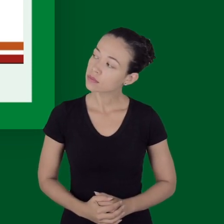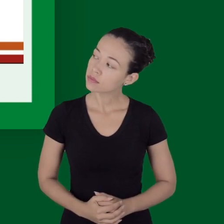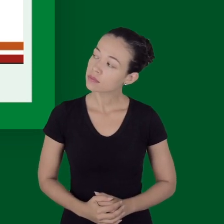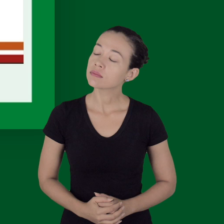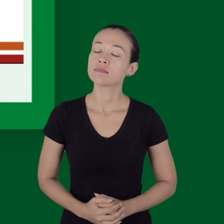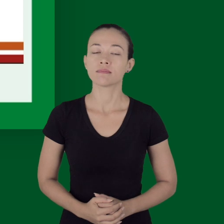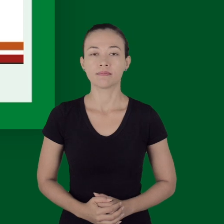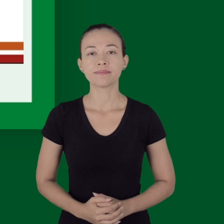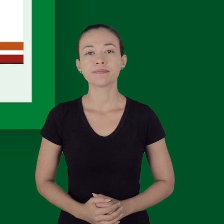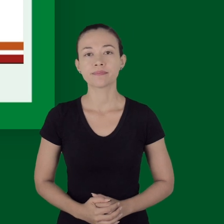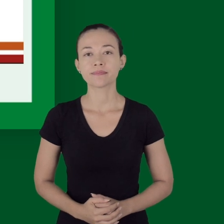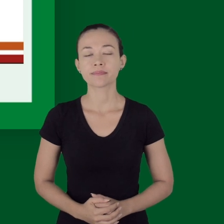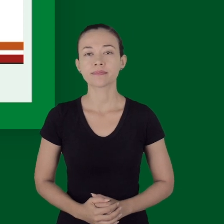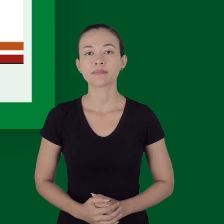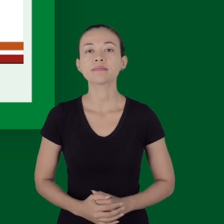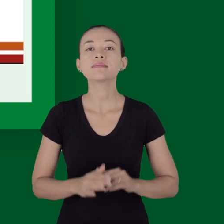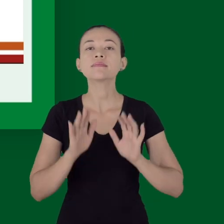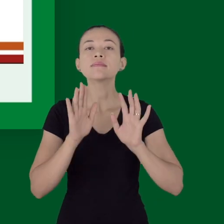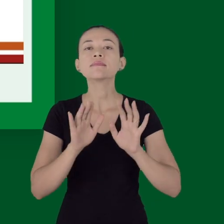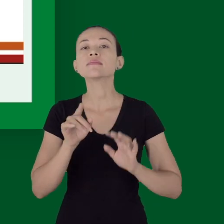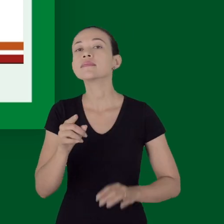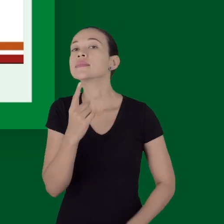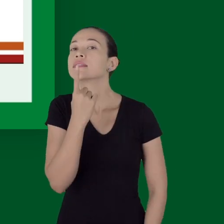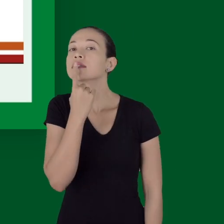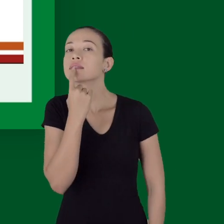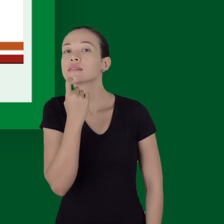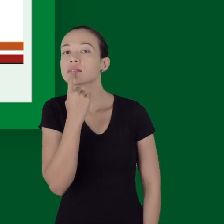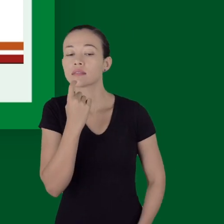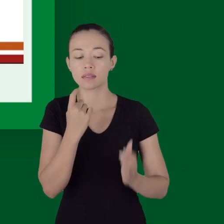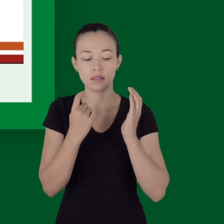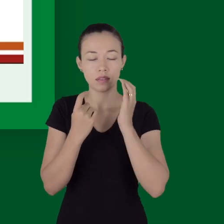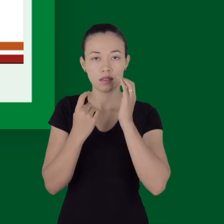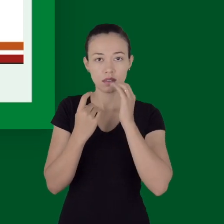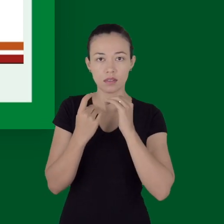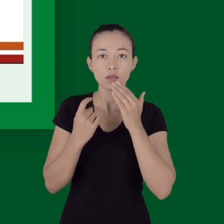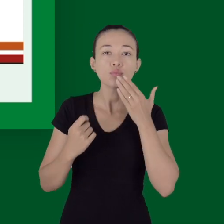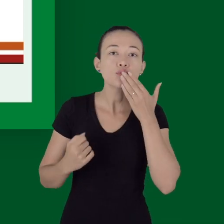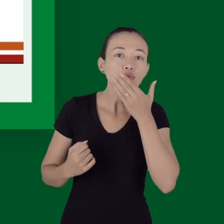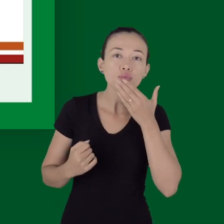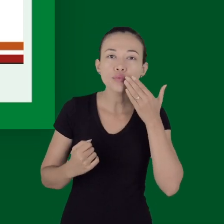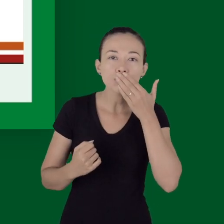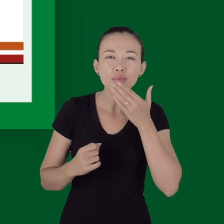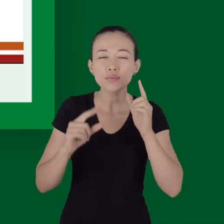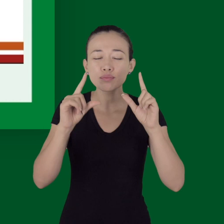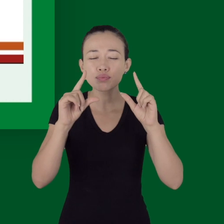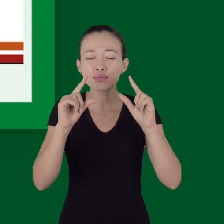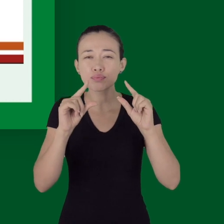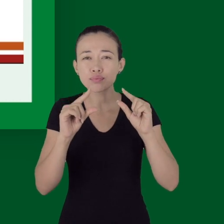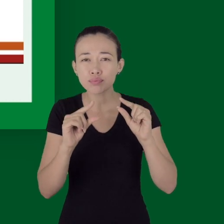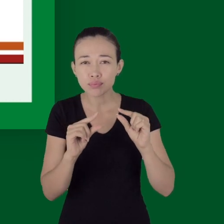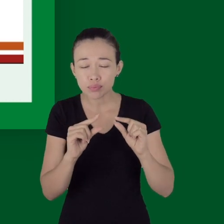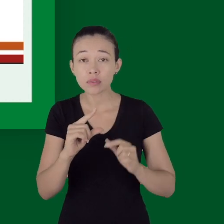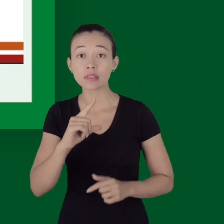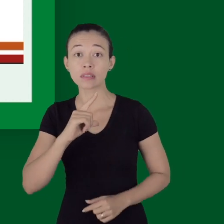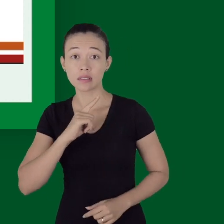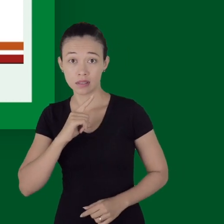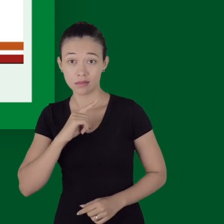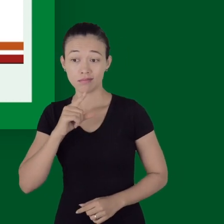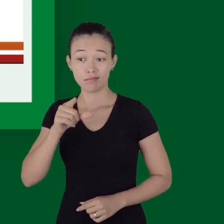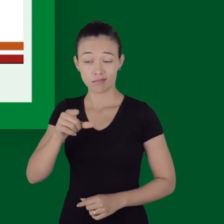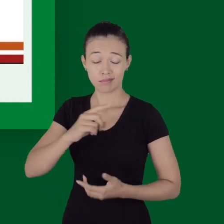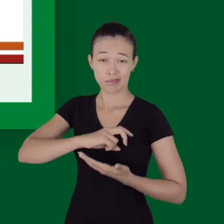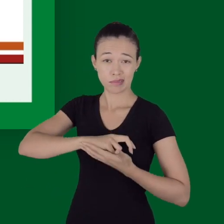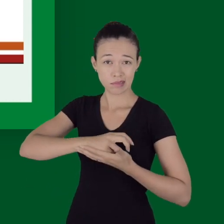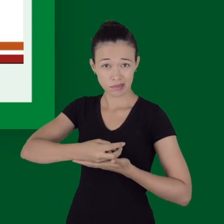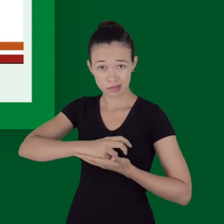adulto. Se é uma crise convulsiva que está refratária a essa primeira linha de